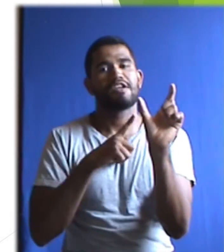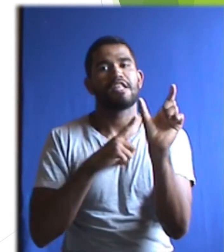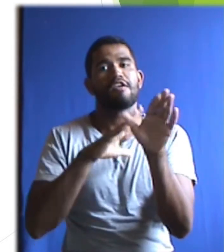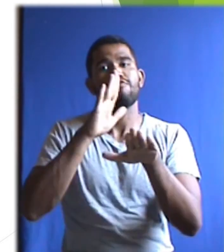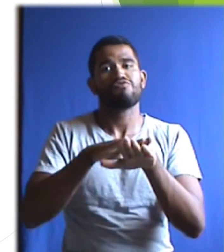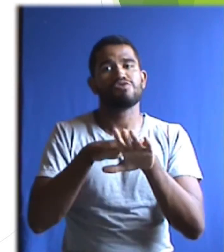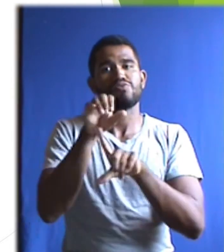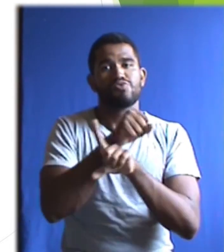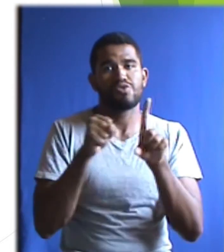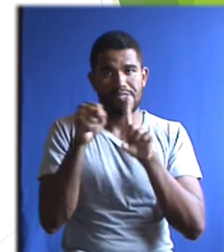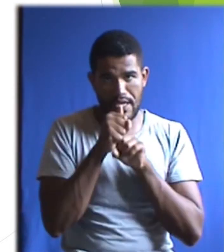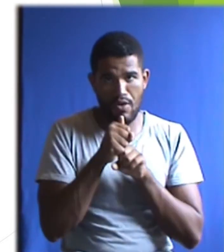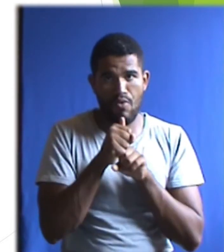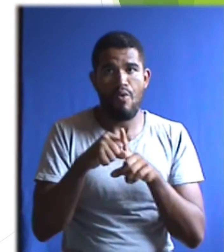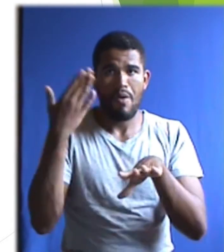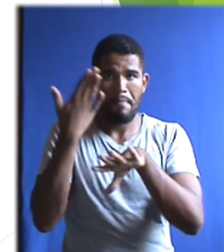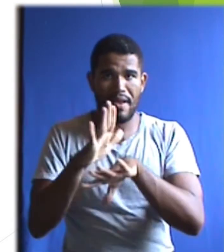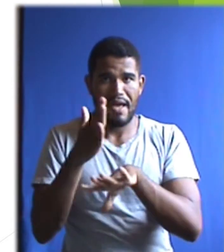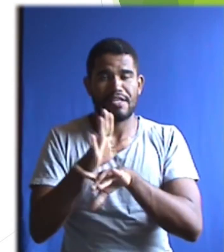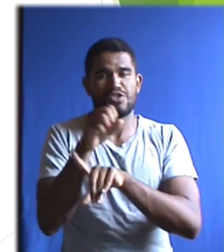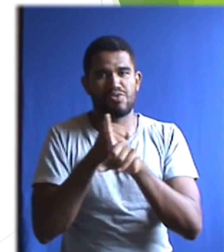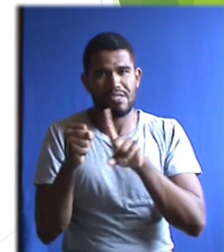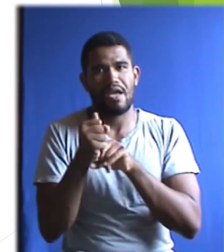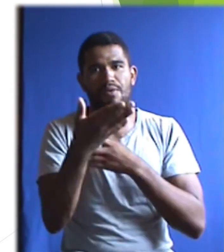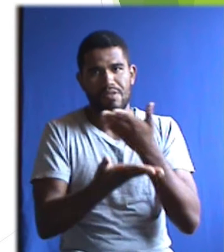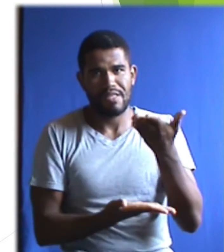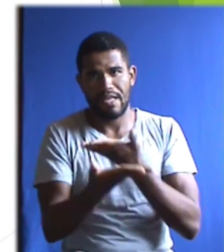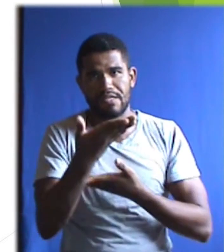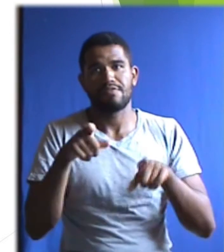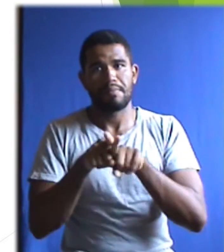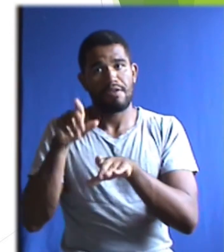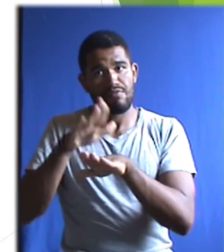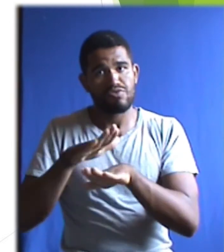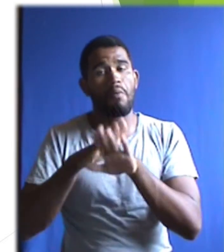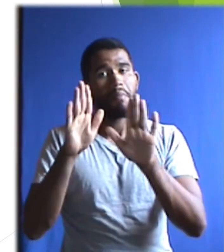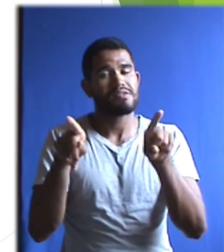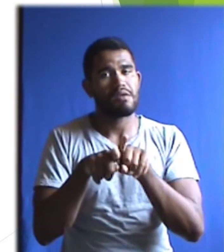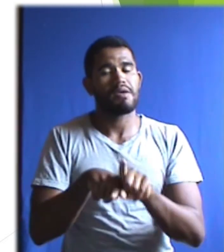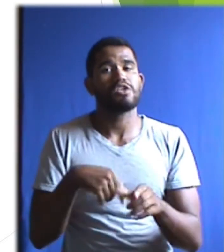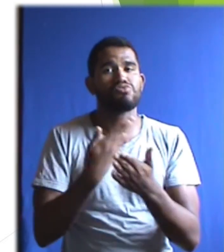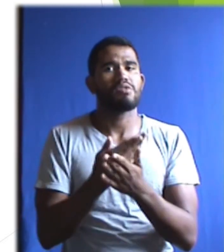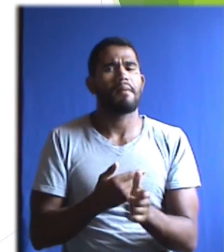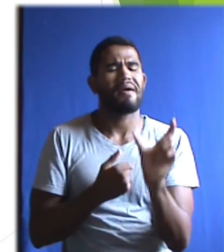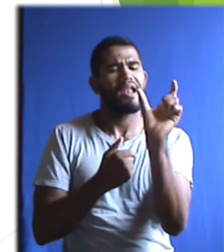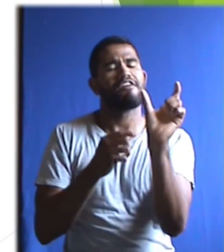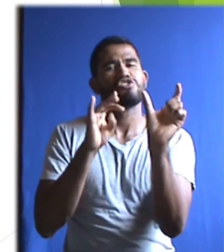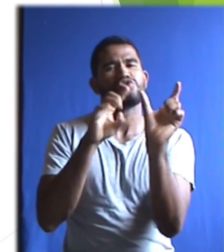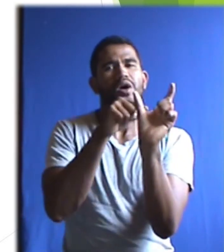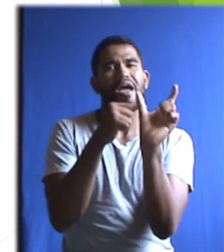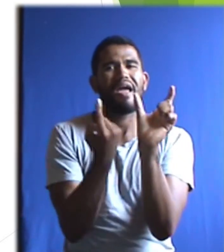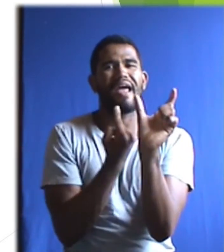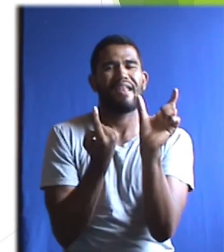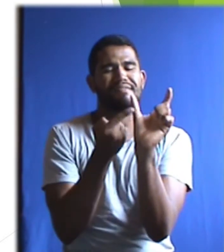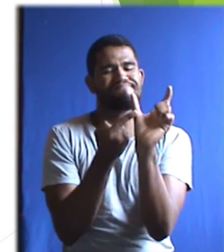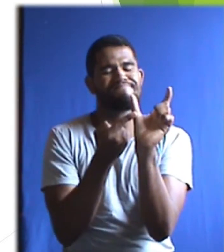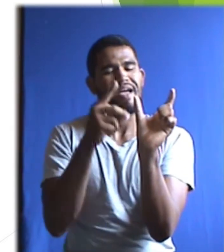função social, com um foco na prática interativa e funcional, sim, mas também é estudar